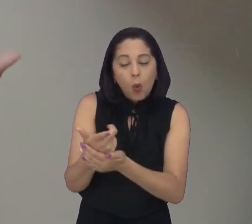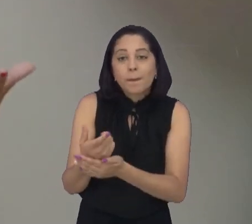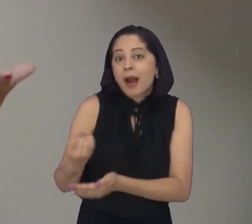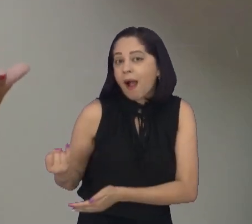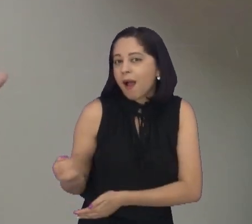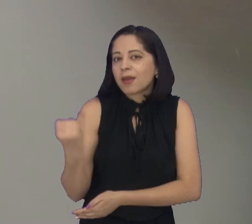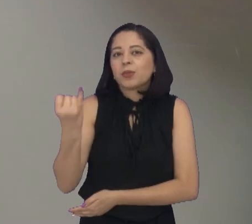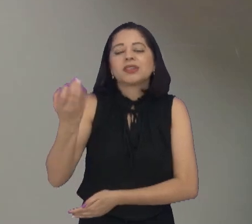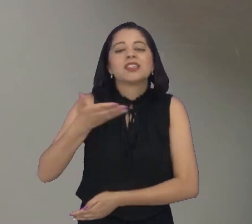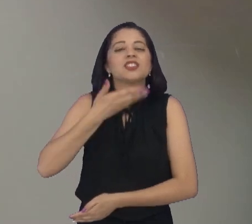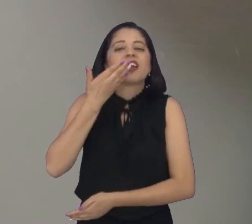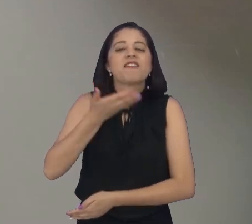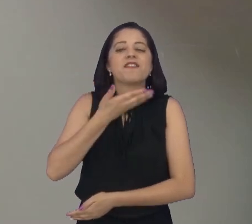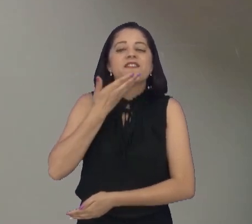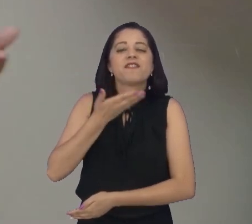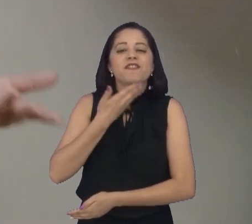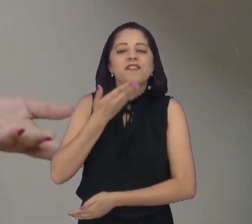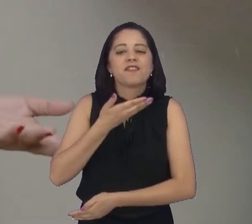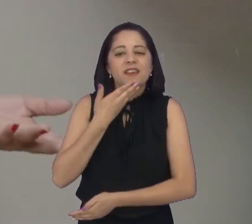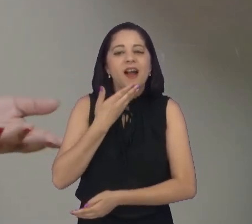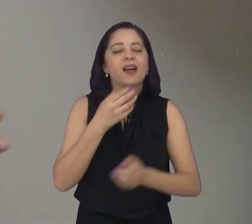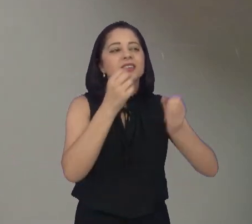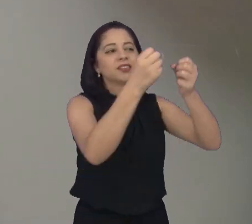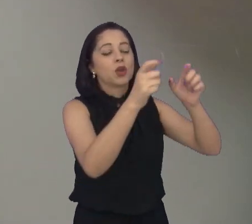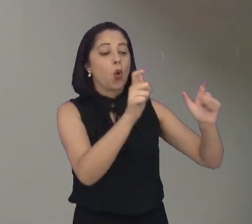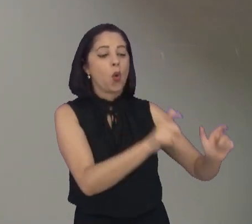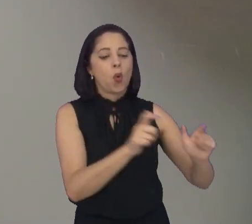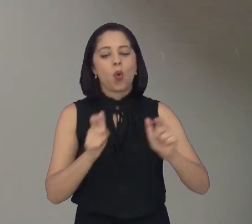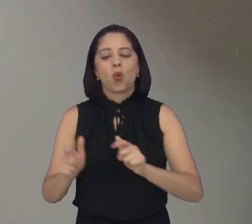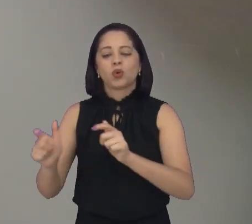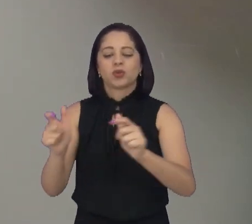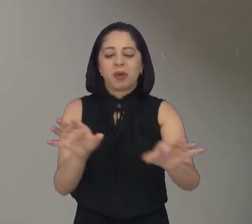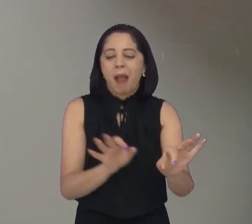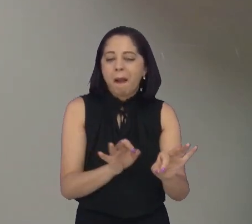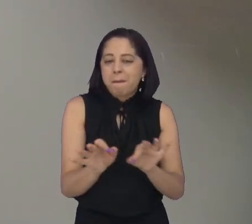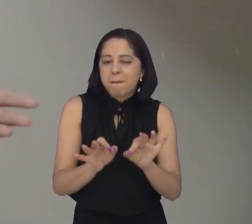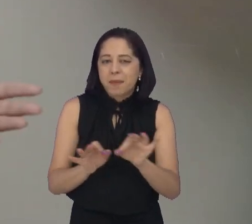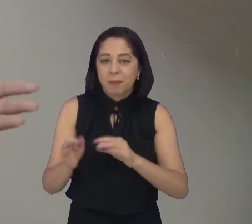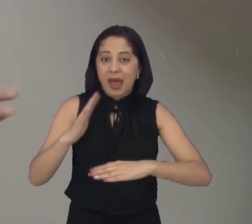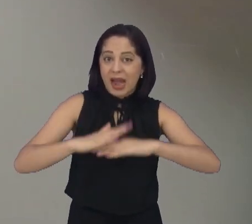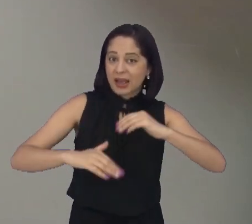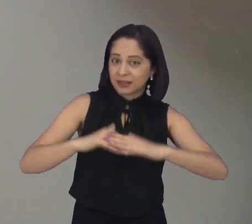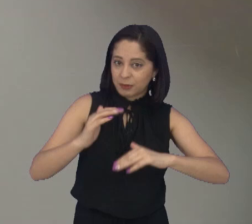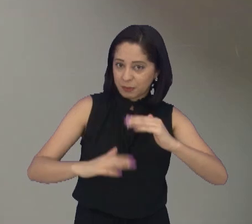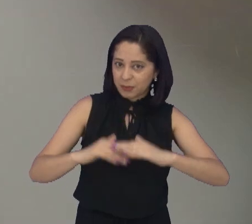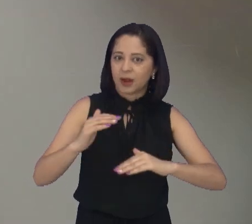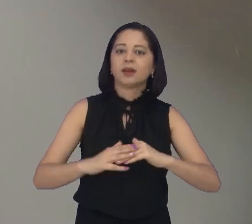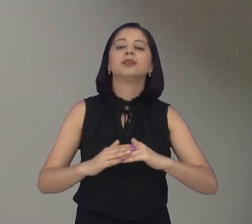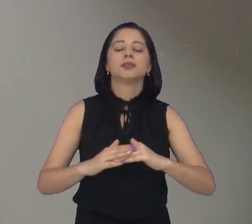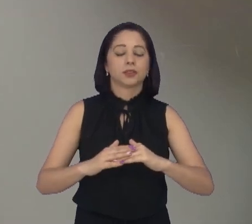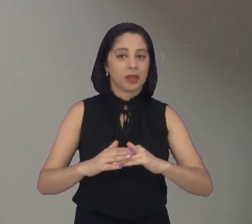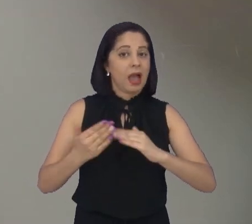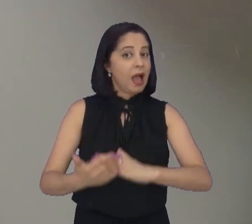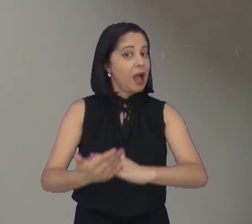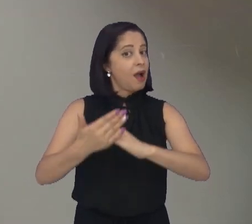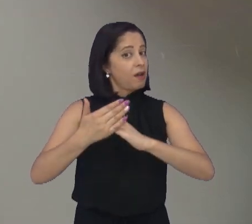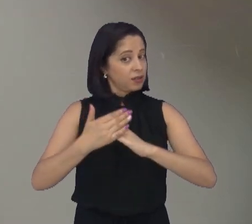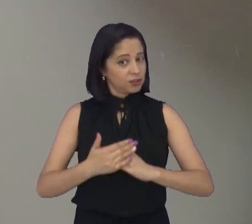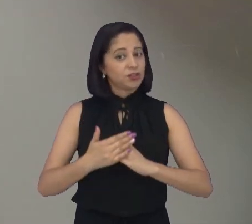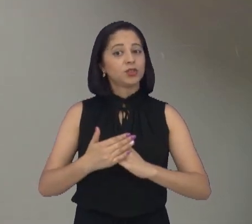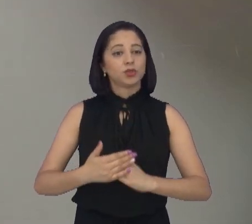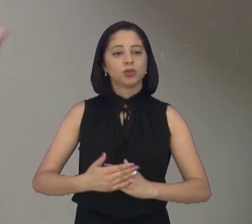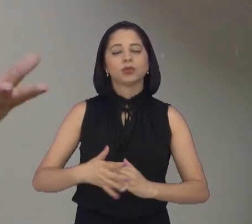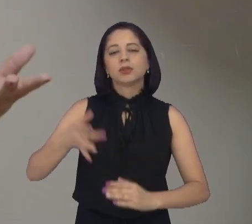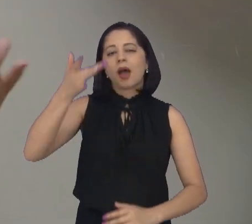mais fácil manter os espaços organizados e funcionais. E a organização contribui ainda para